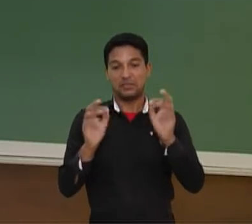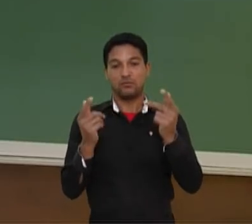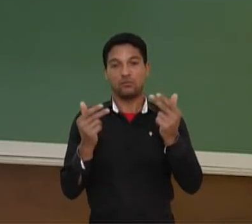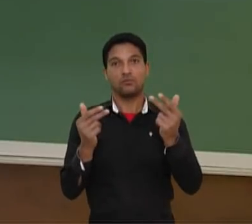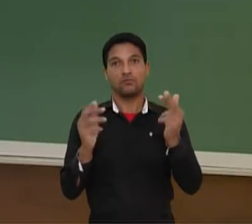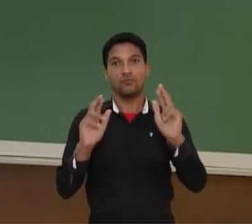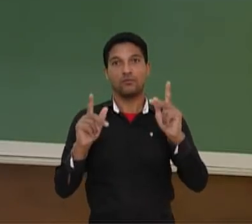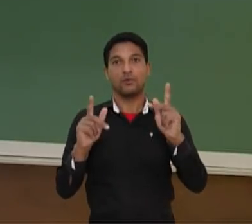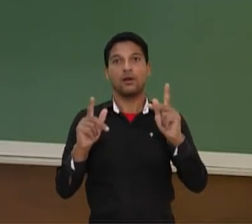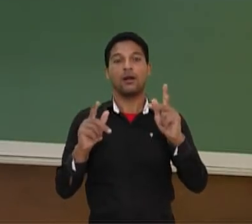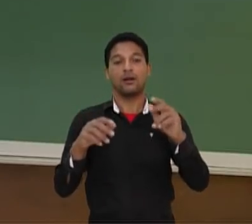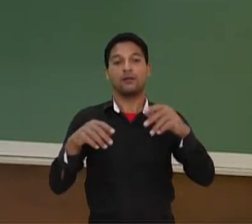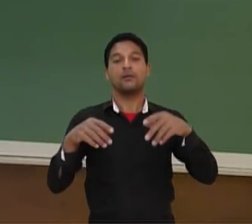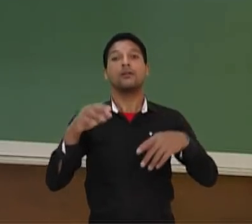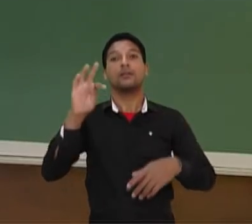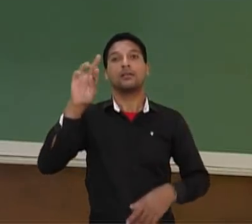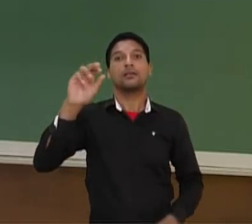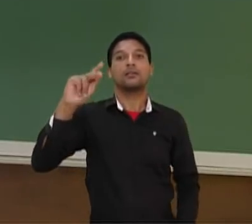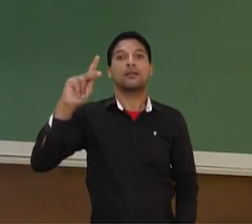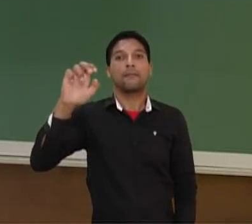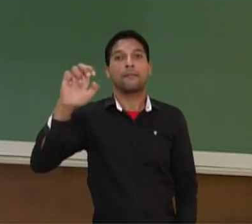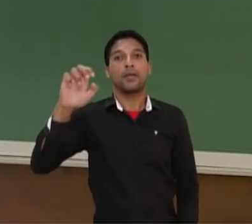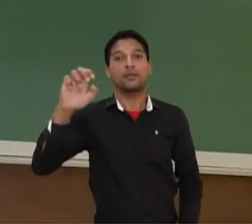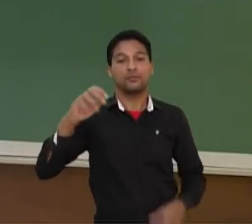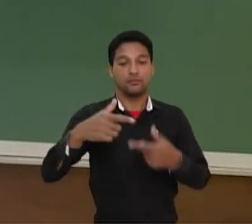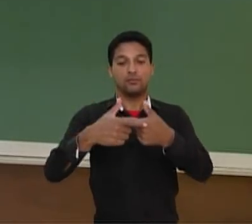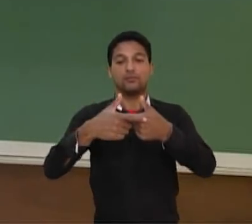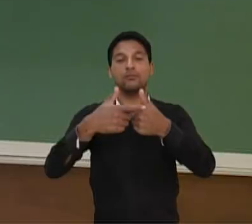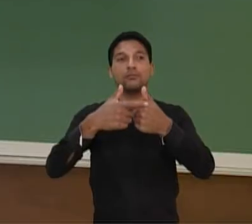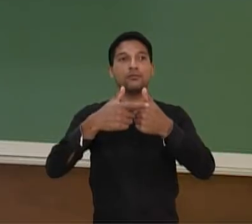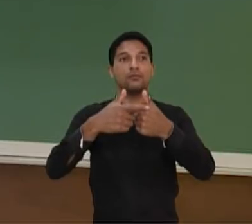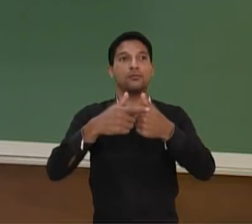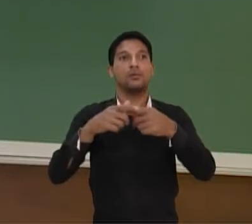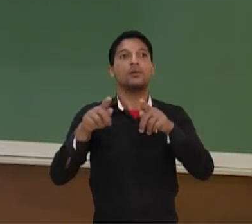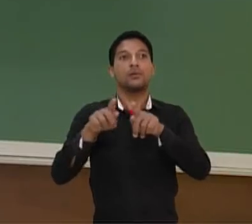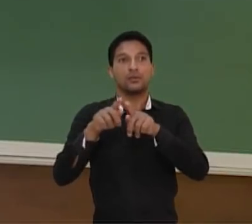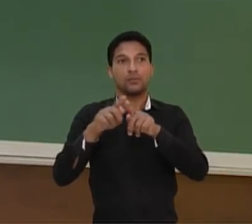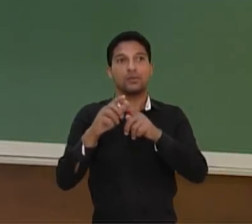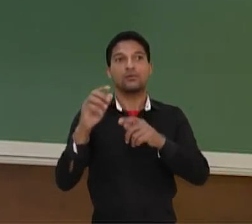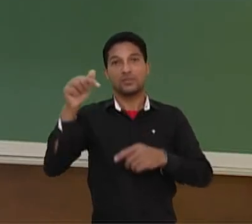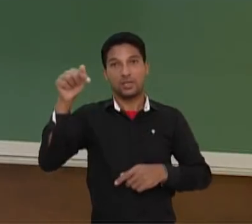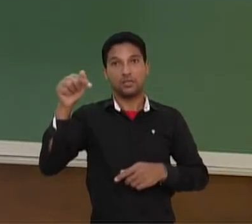trapézio em que eu tenho 2 ângulos retos, então é um trapézio isósceles.